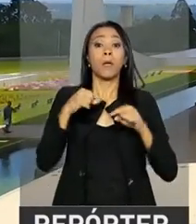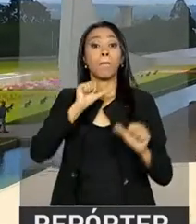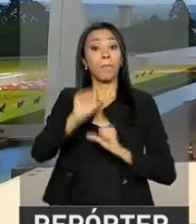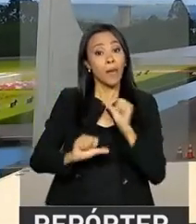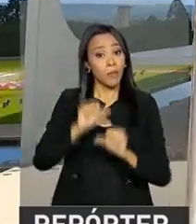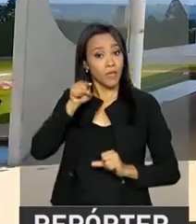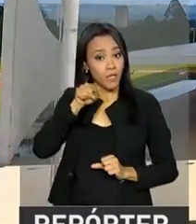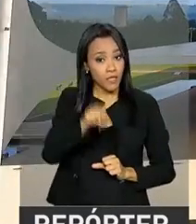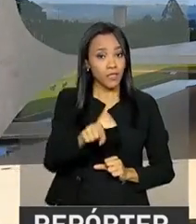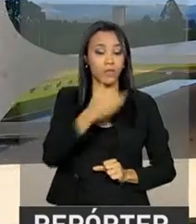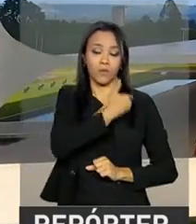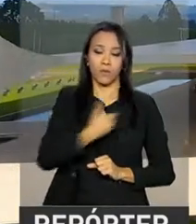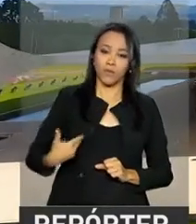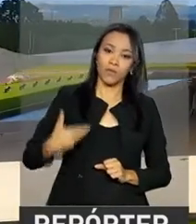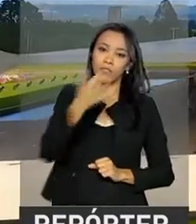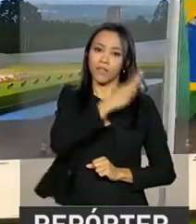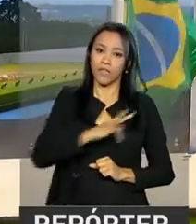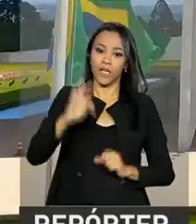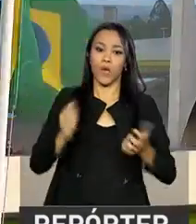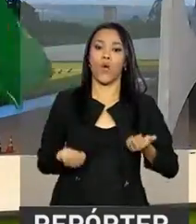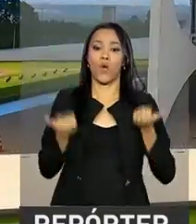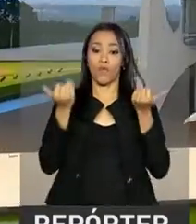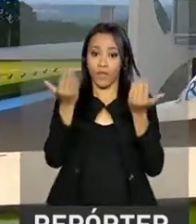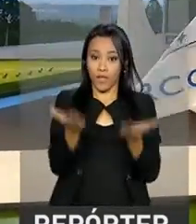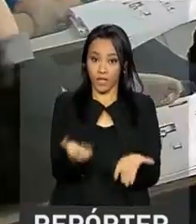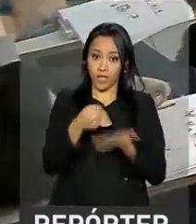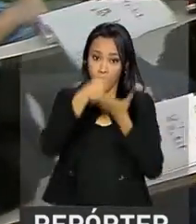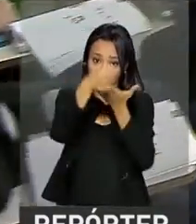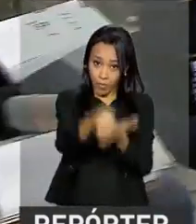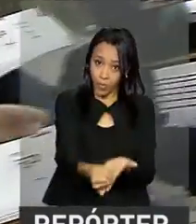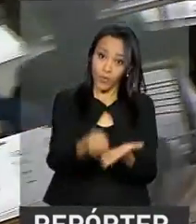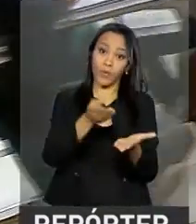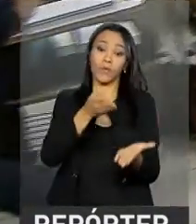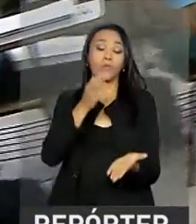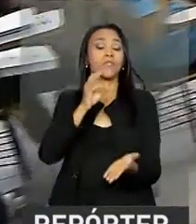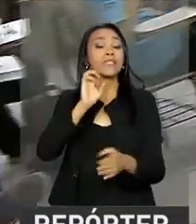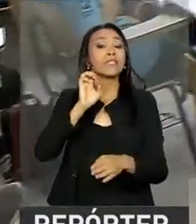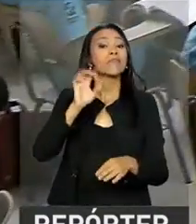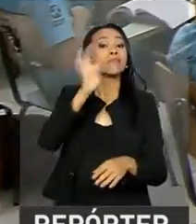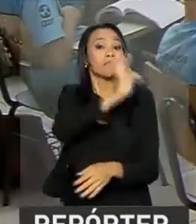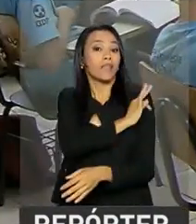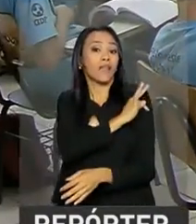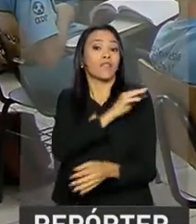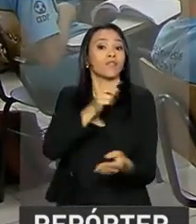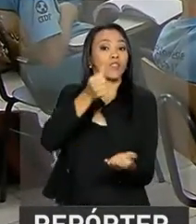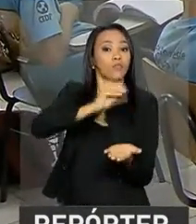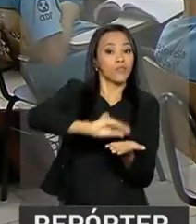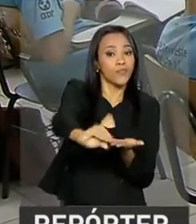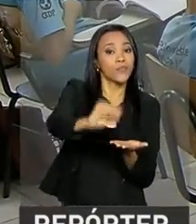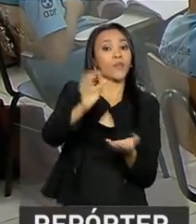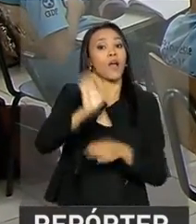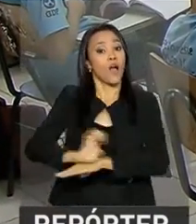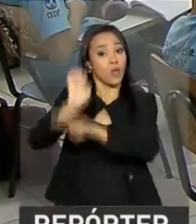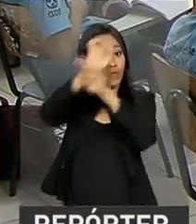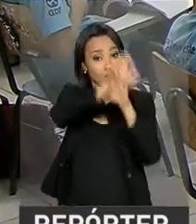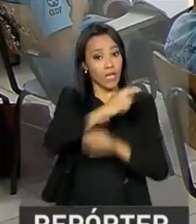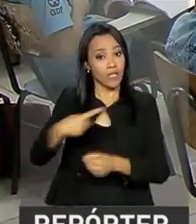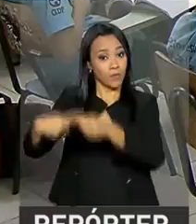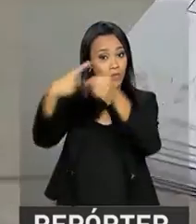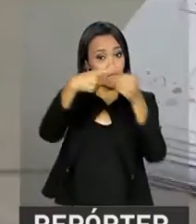o governo federal oferece apoio técnico e financeiro aos estados e municípios por meio do programa brasil